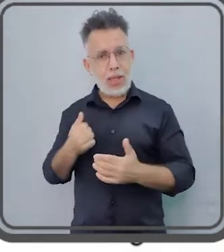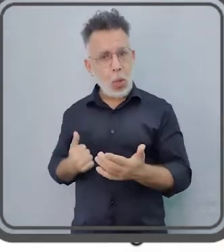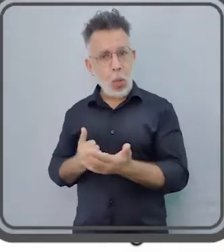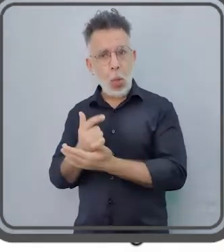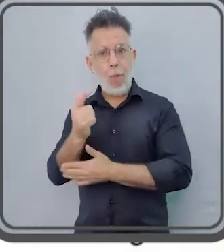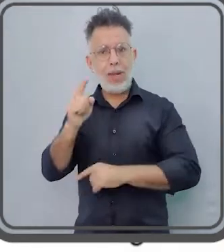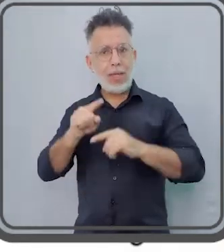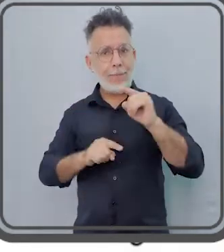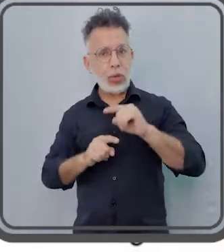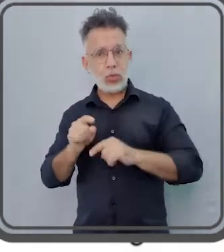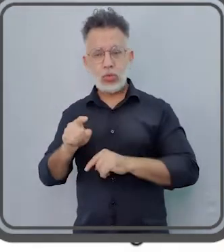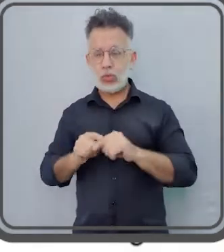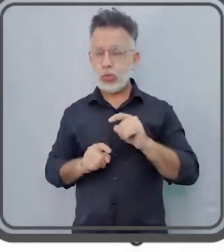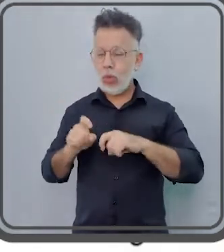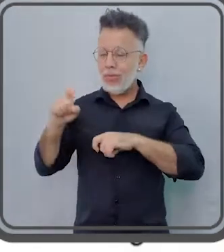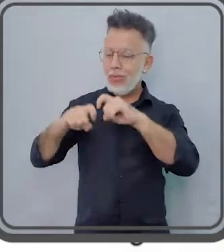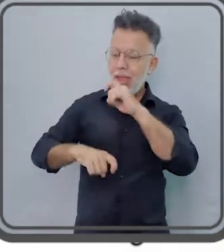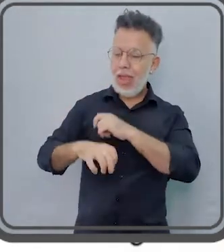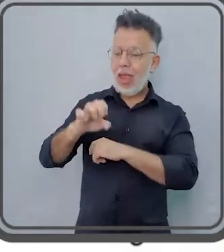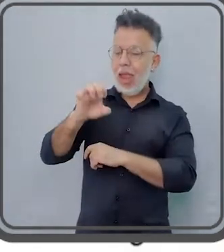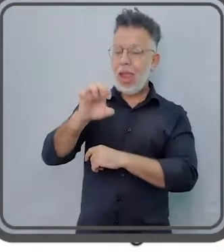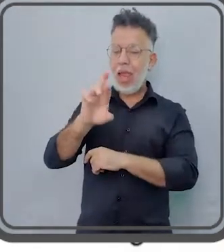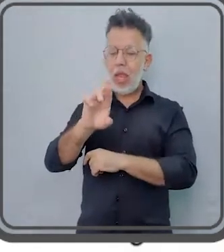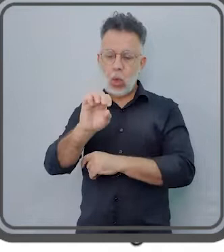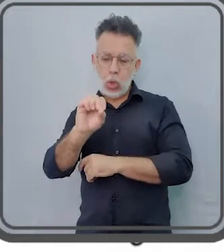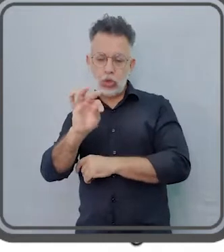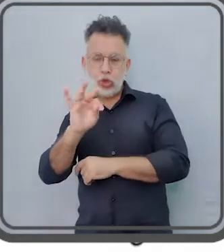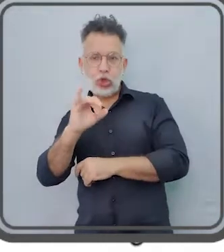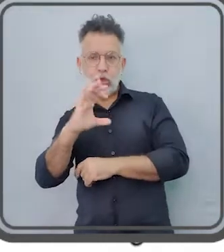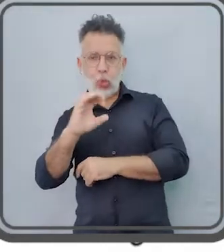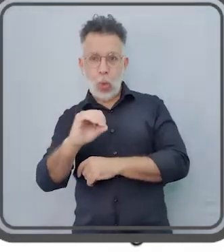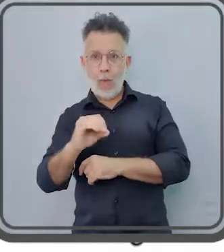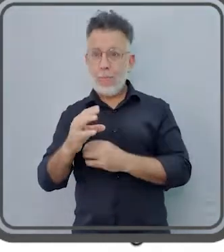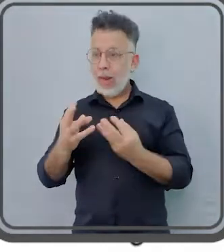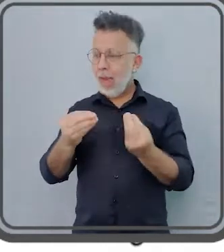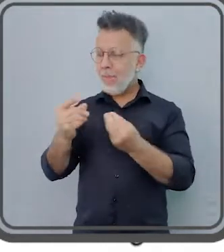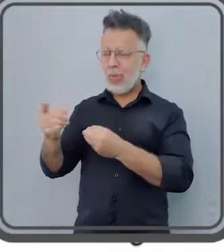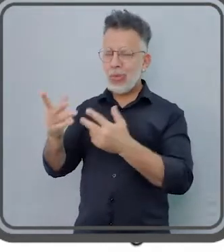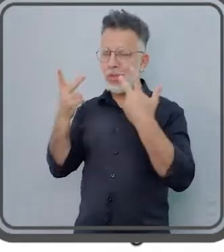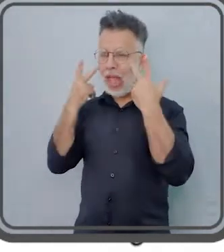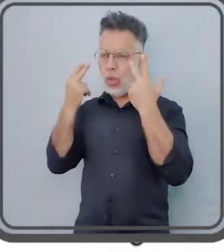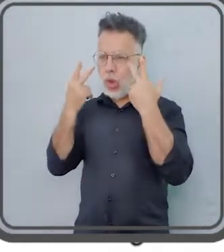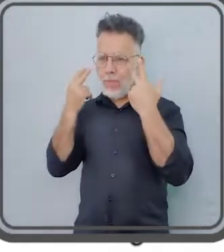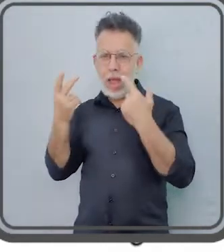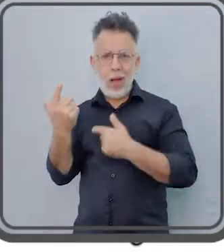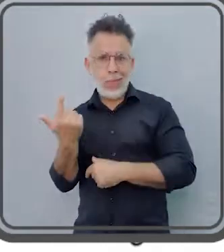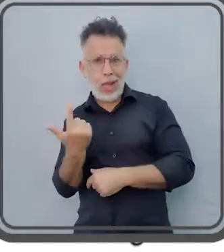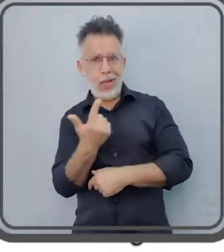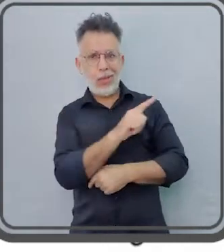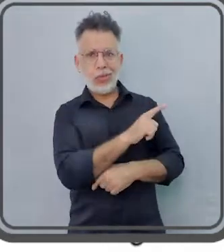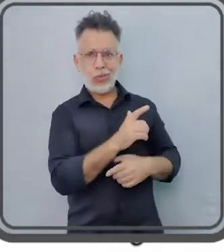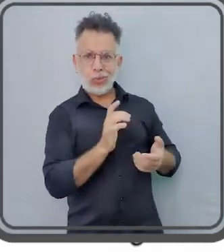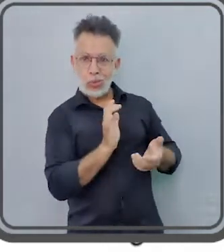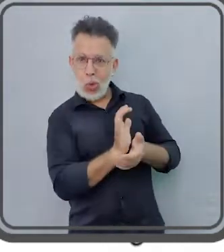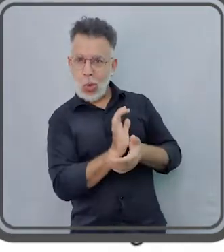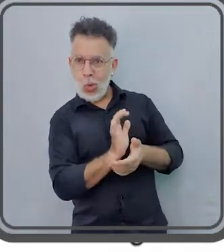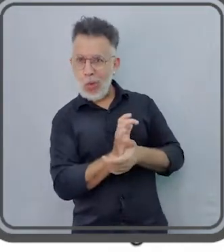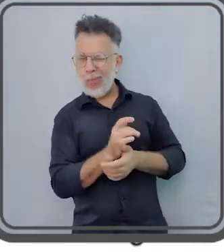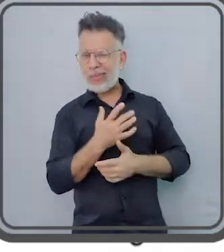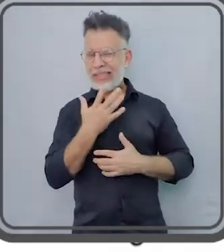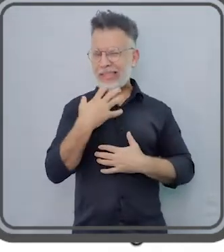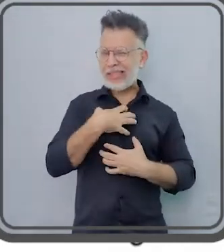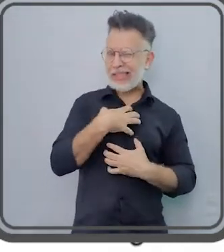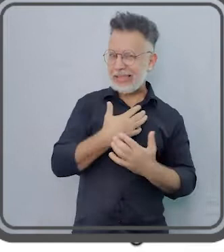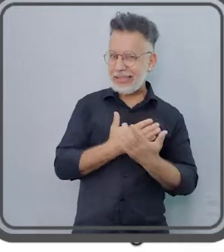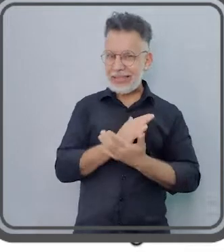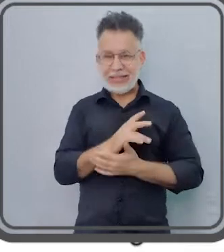produto erótico, se para muitos já está superado, para um outro tanto que é a maioria, ainda gera muito